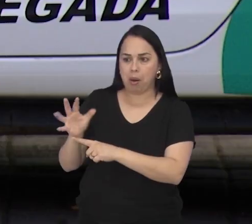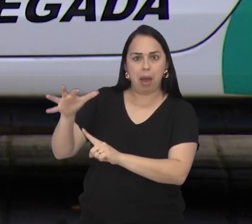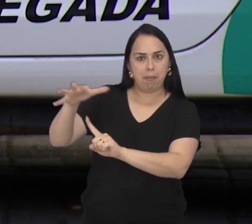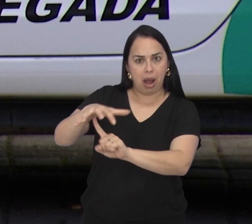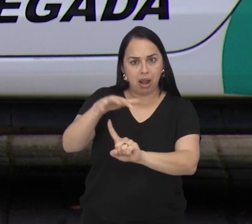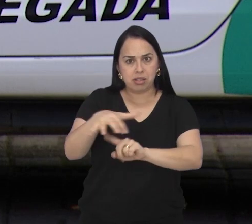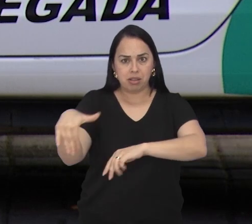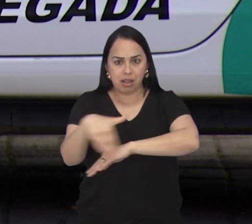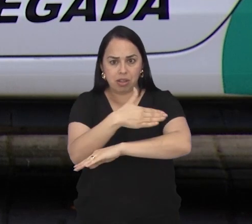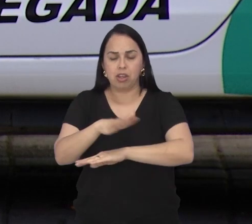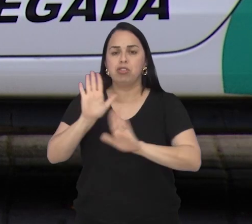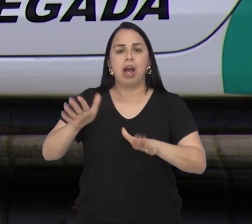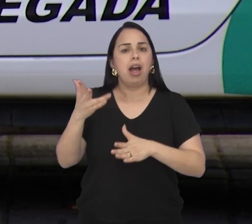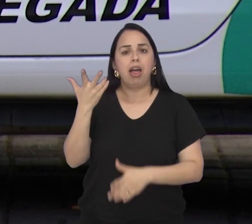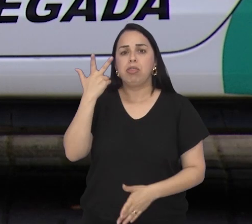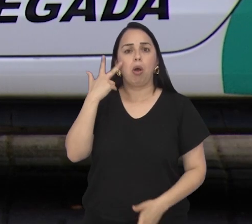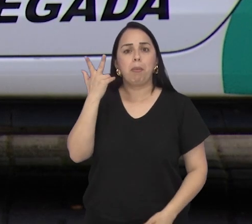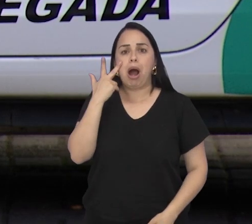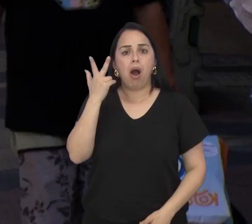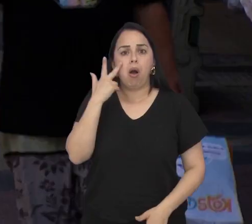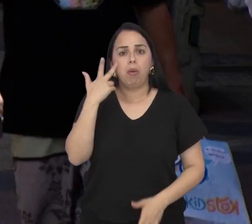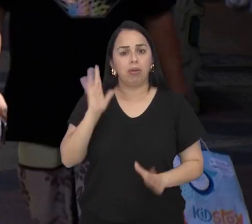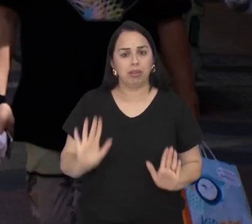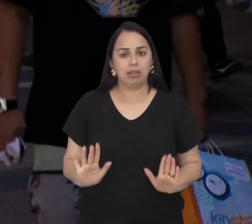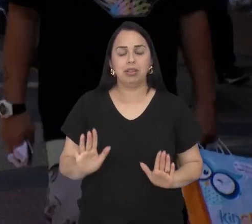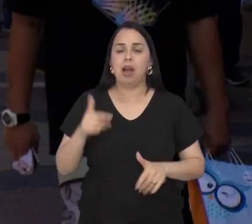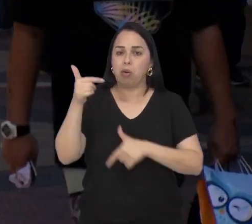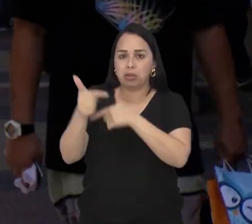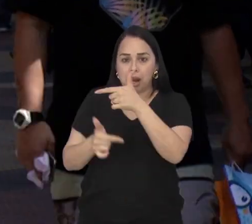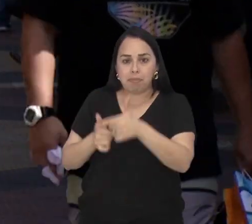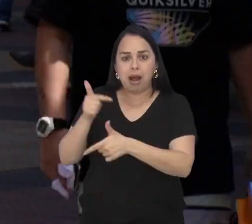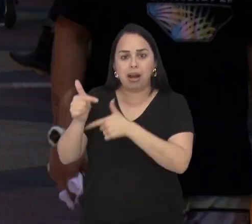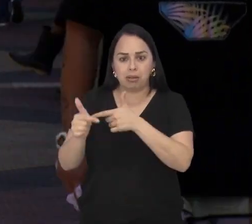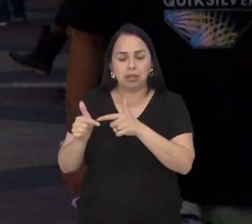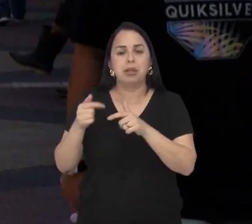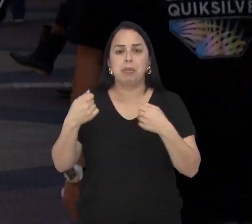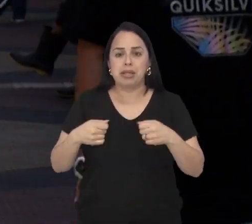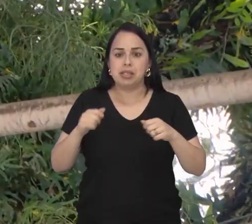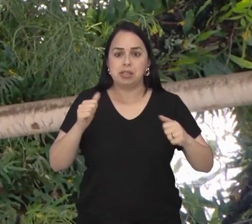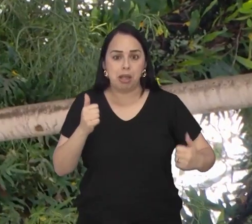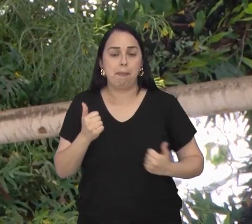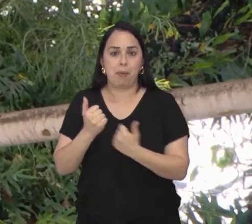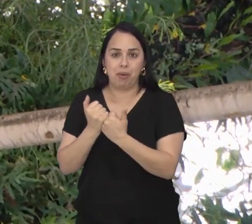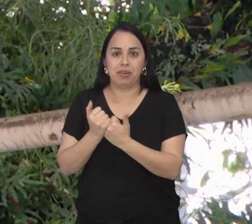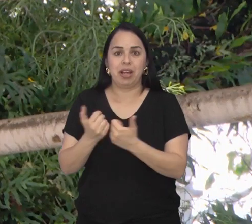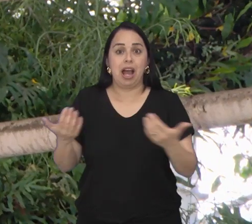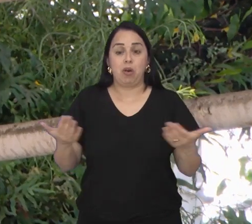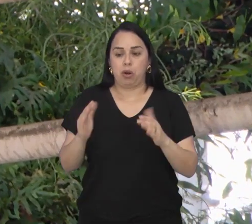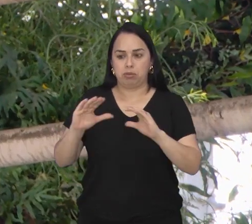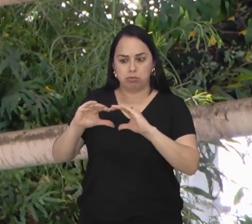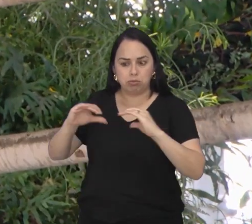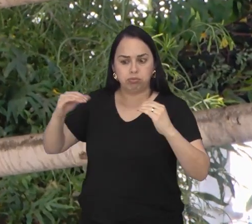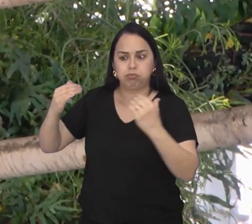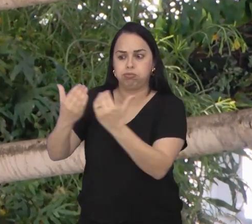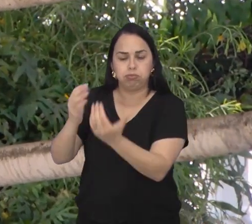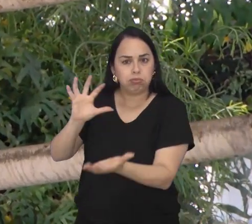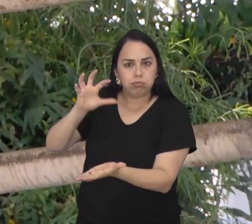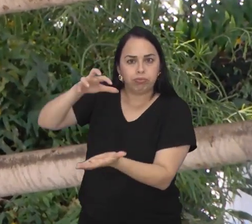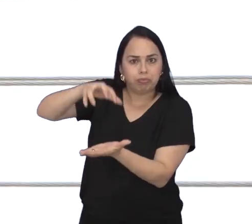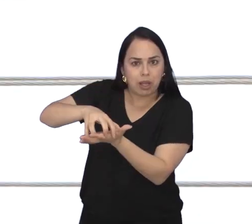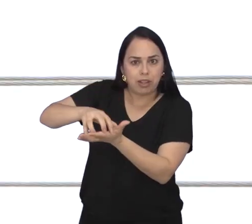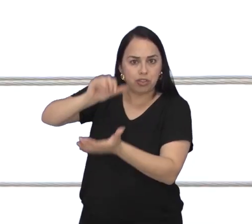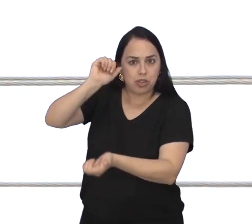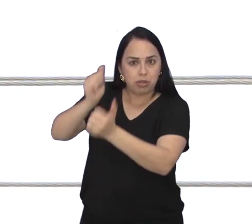ruas faz parte da rotina das forças policiais, um trabalho que conta com reforço. Agora, todos os poliesportivos da